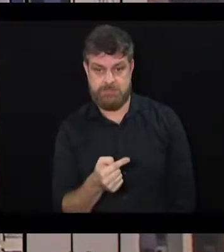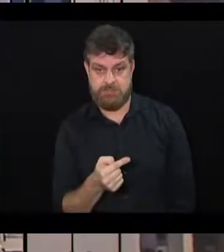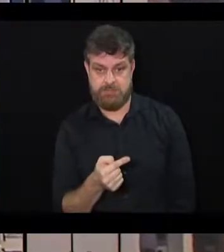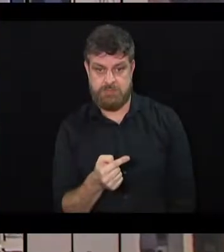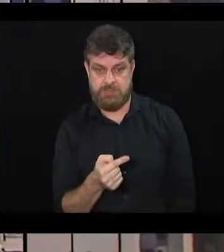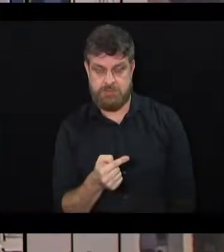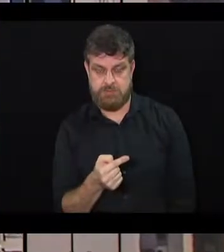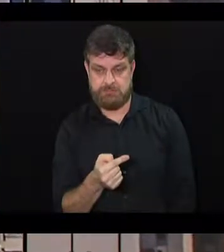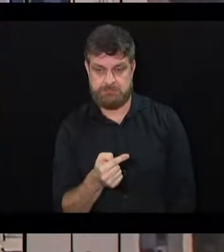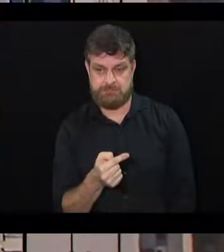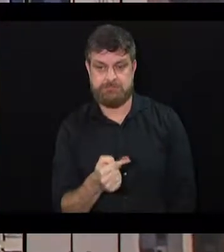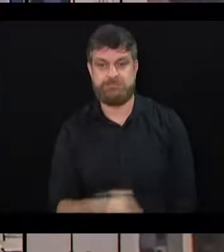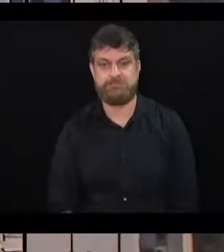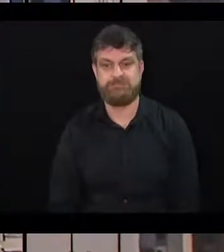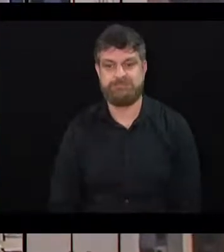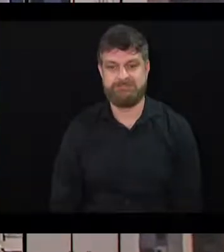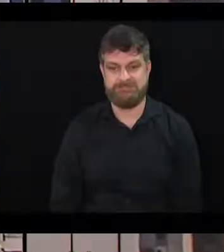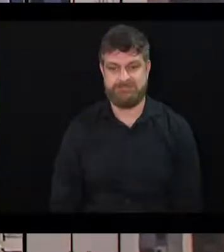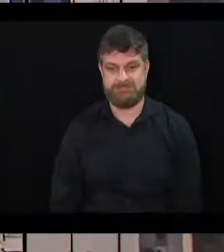Campinas,